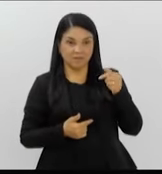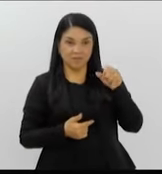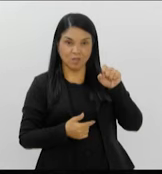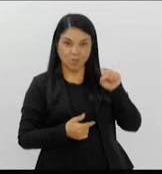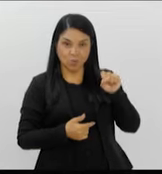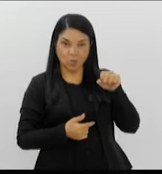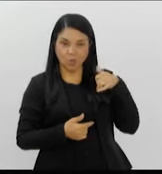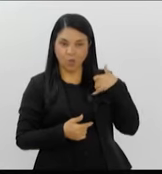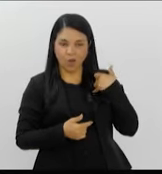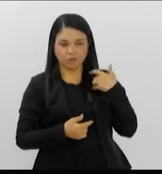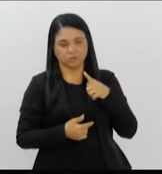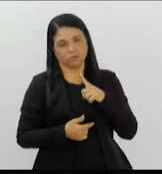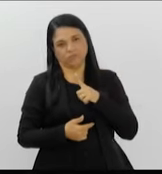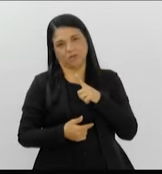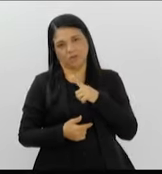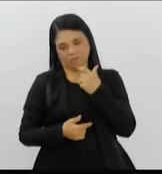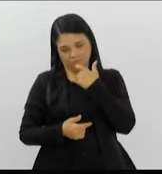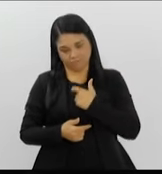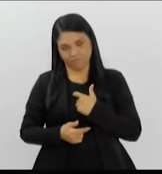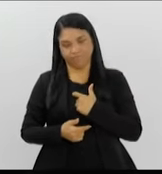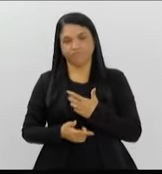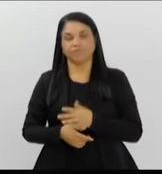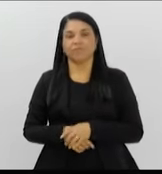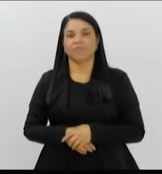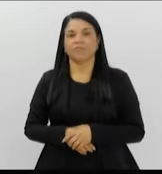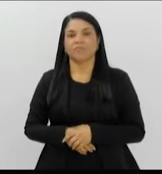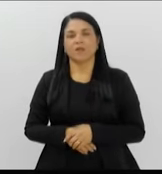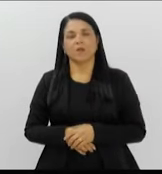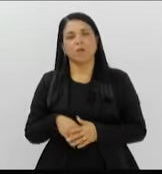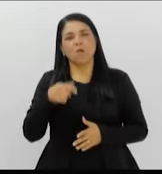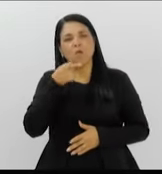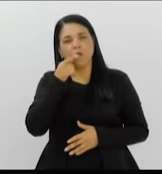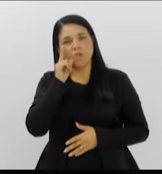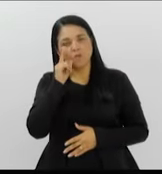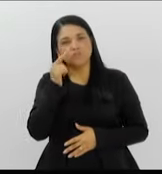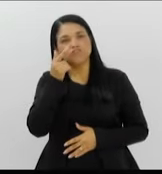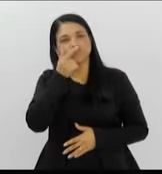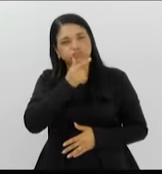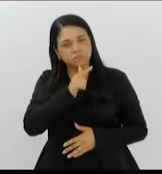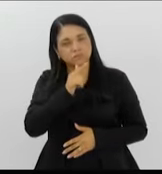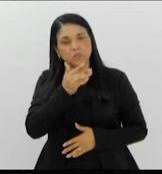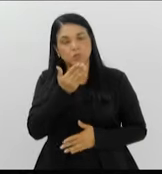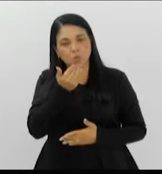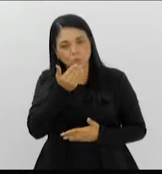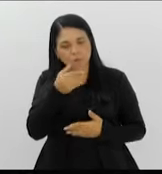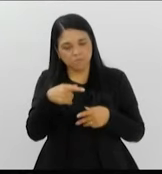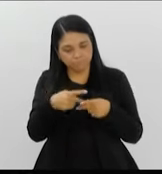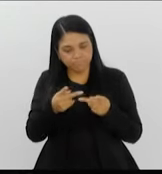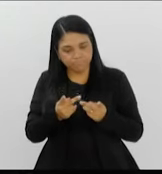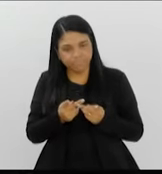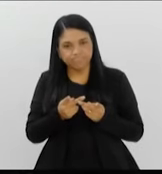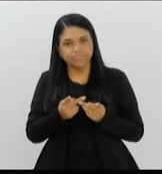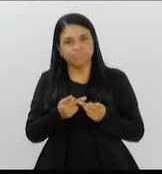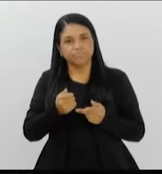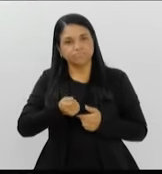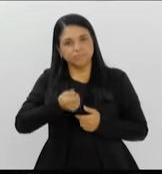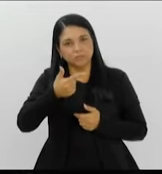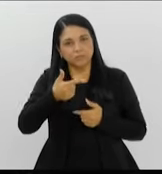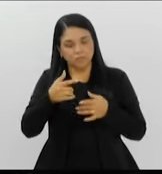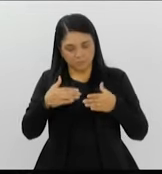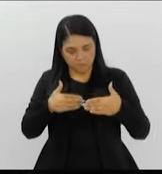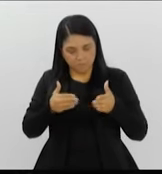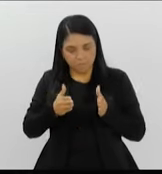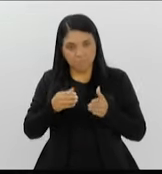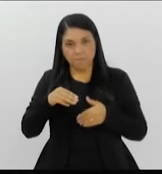2 terços. E ontem eu só consegui almoçar aqui com a minha marmita